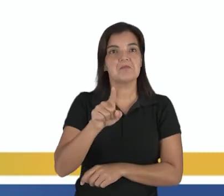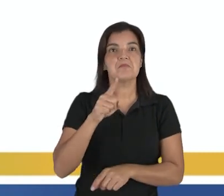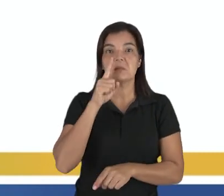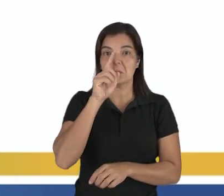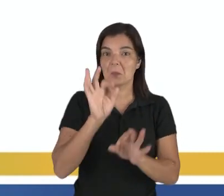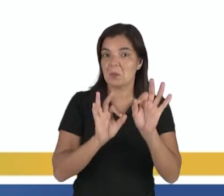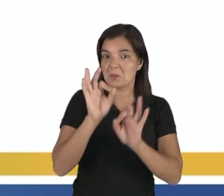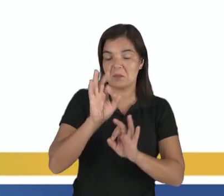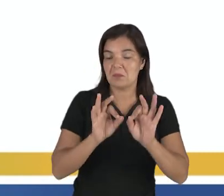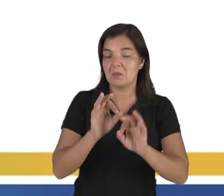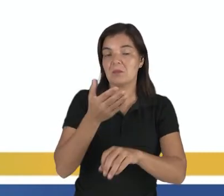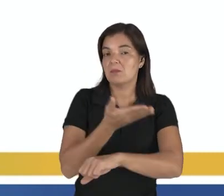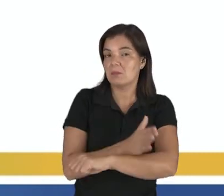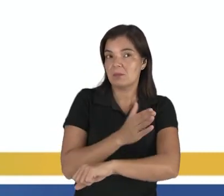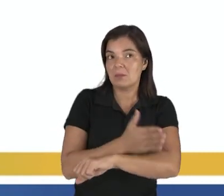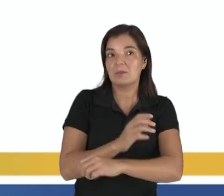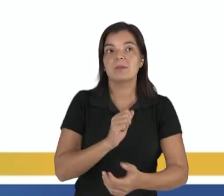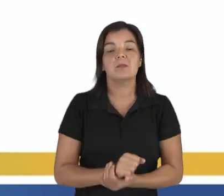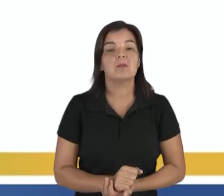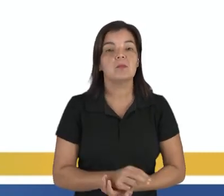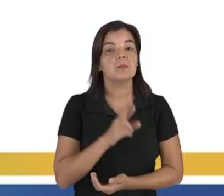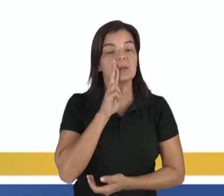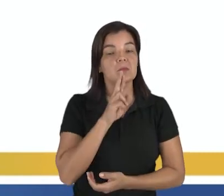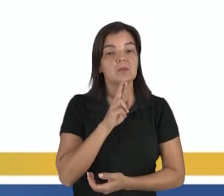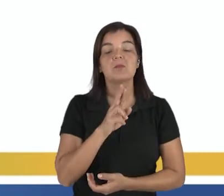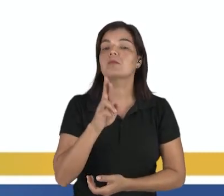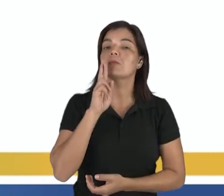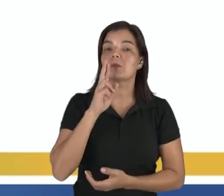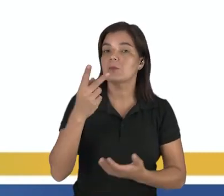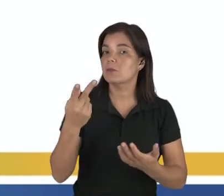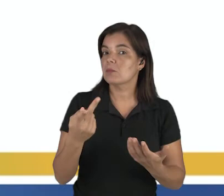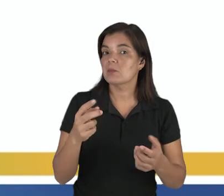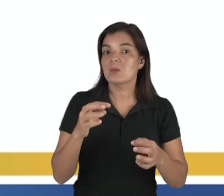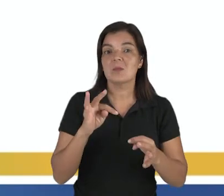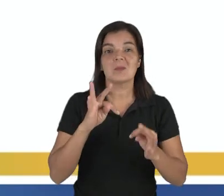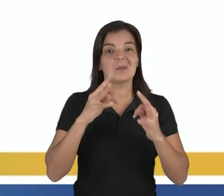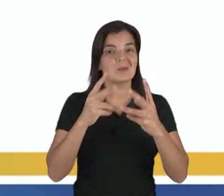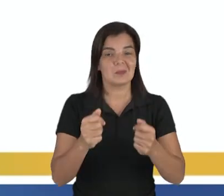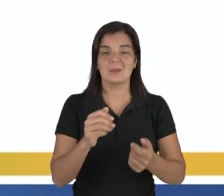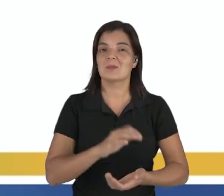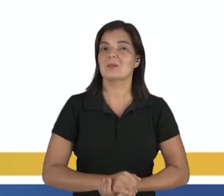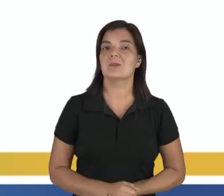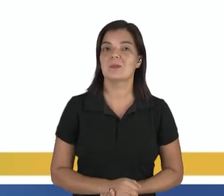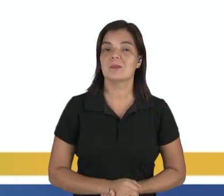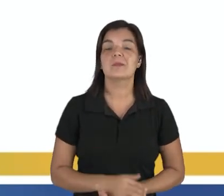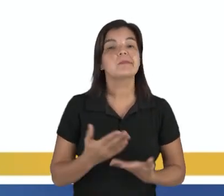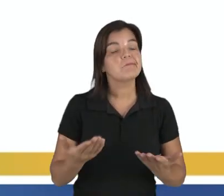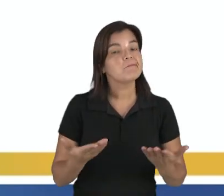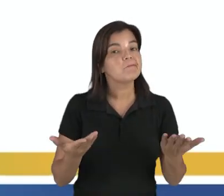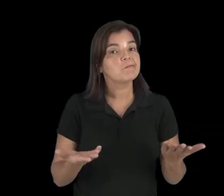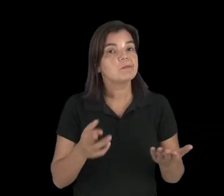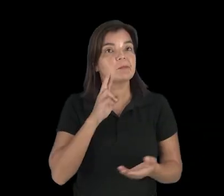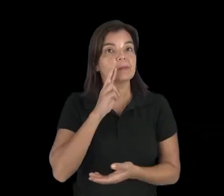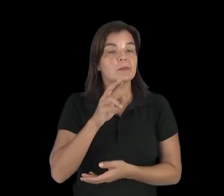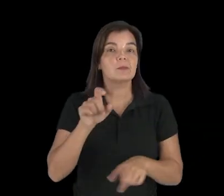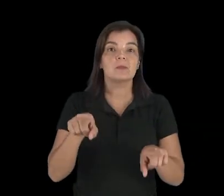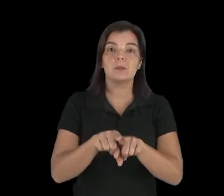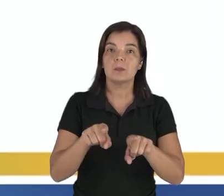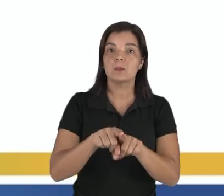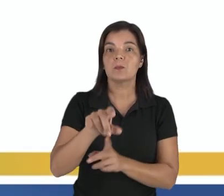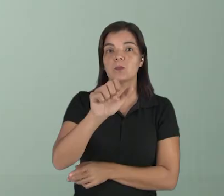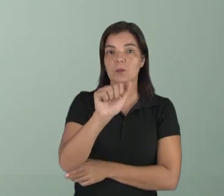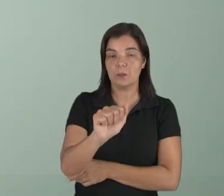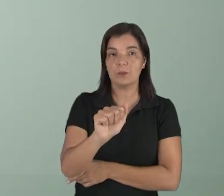necessário nenhum preparo para essa atividade. E E, nenhuma das alternativas. E aí, se você respondeu a alternativa